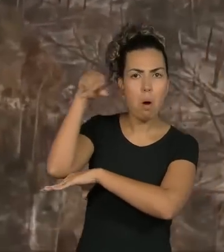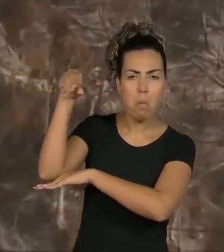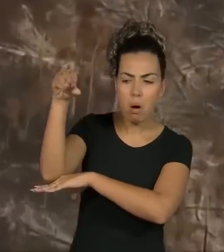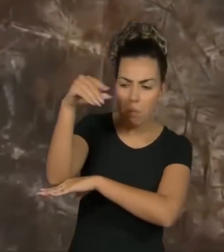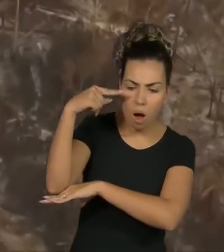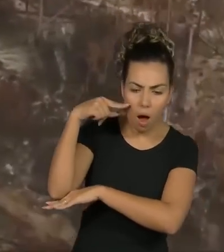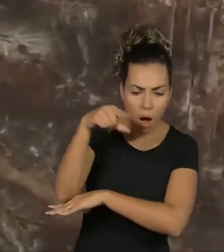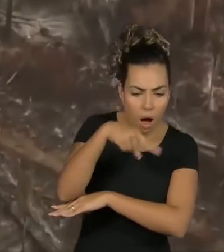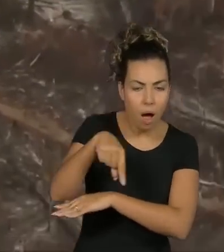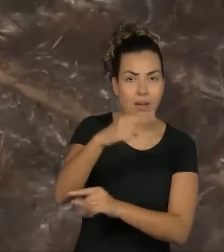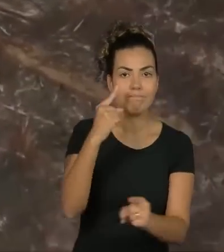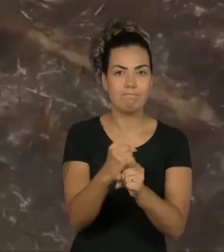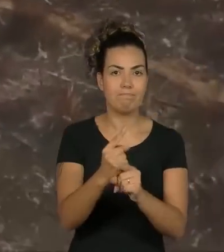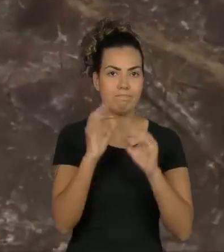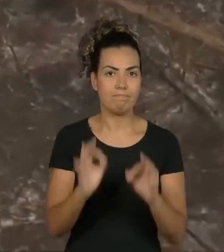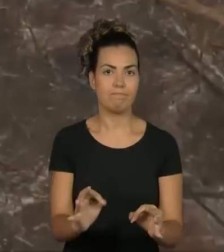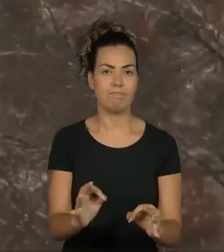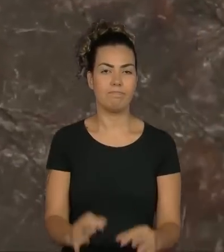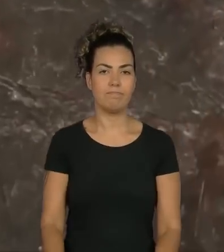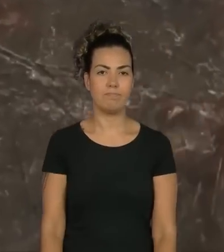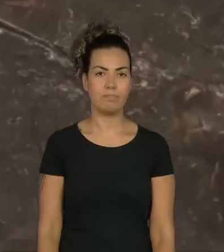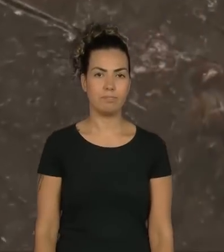Espaciais.